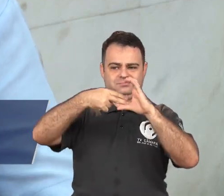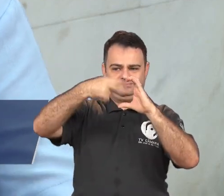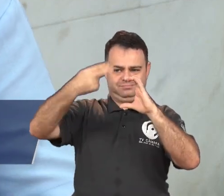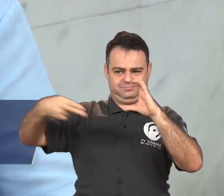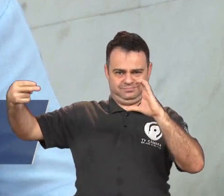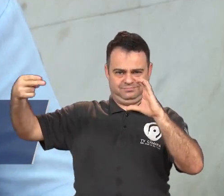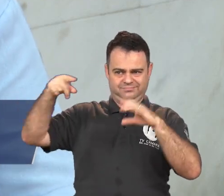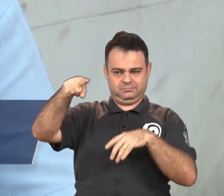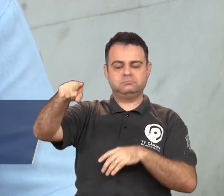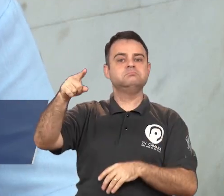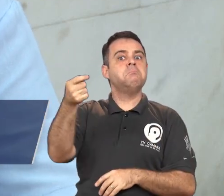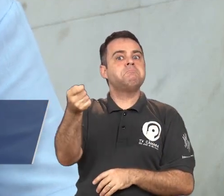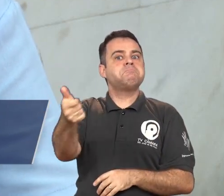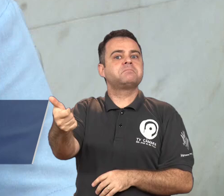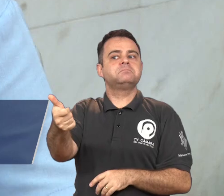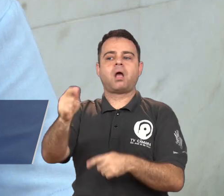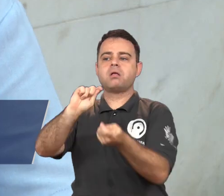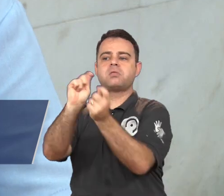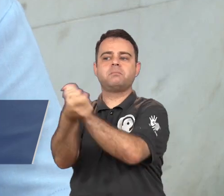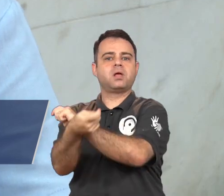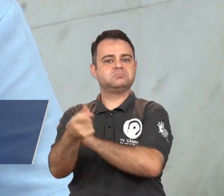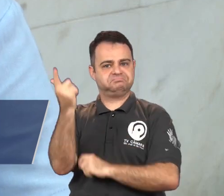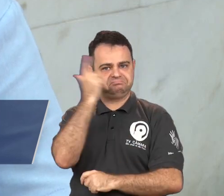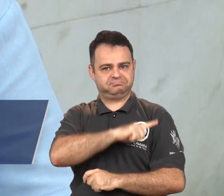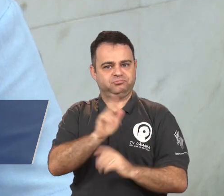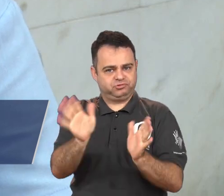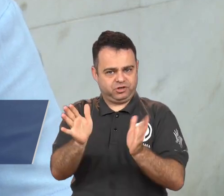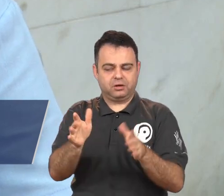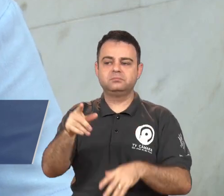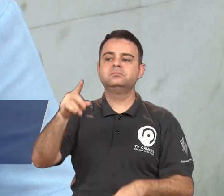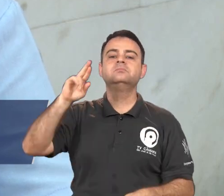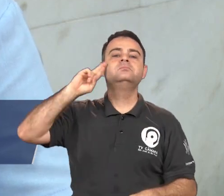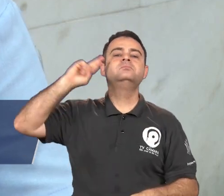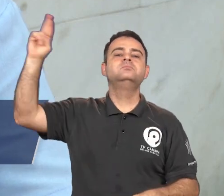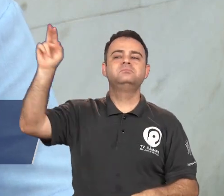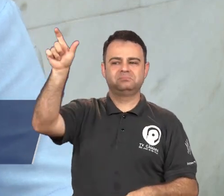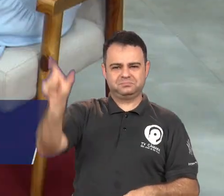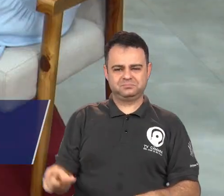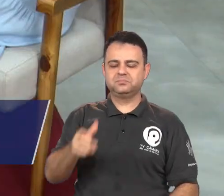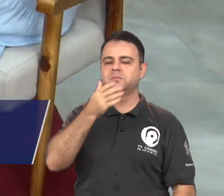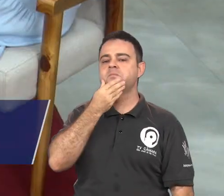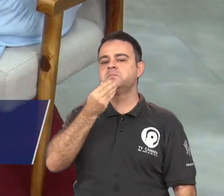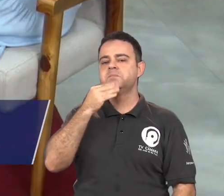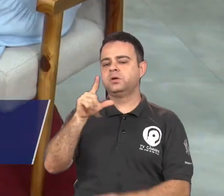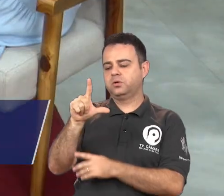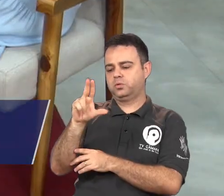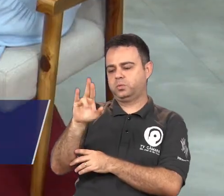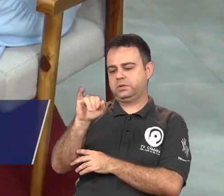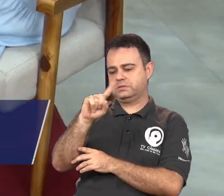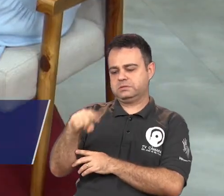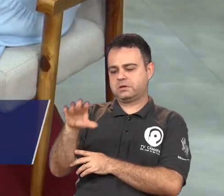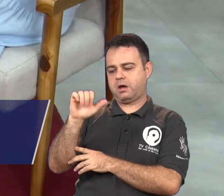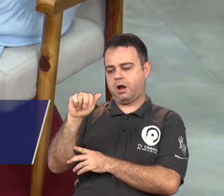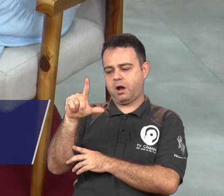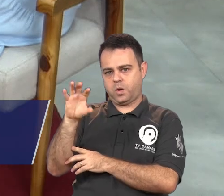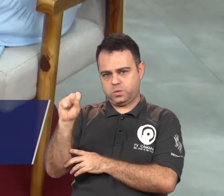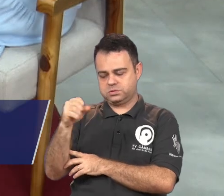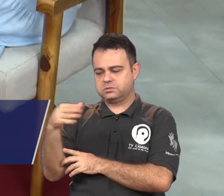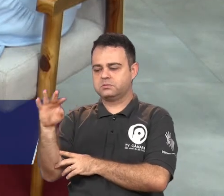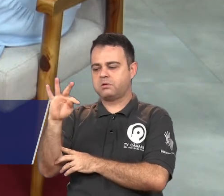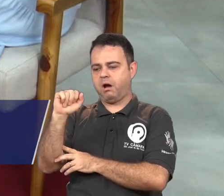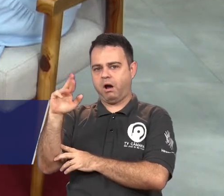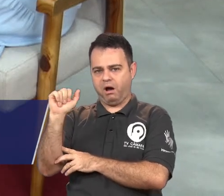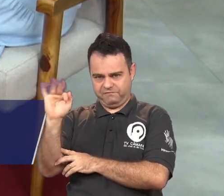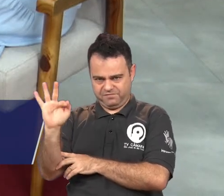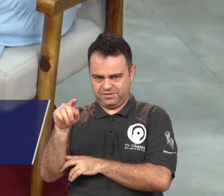Norte, que eu conversei com o Zé Luiz Tarraf, né? O Luiz Carlos Tarraf. E